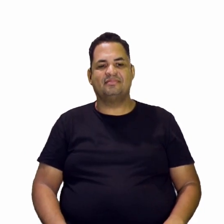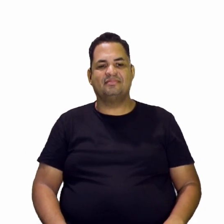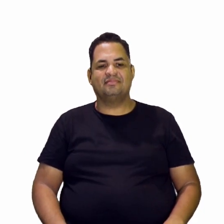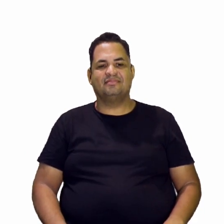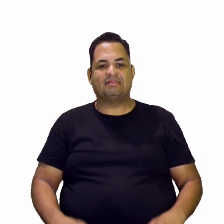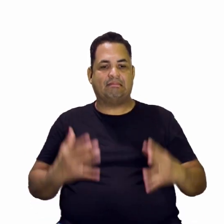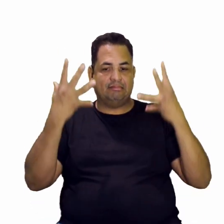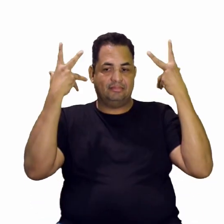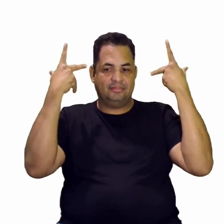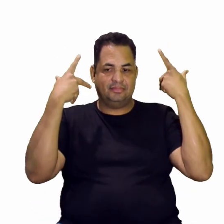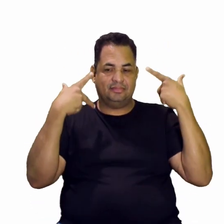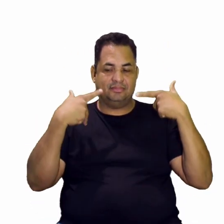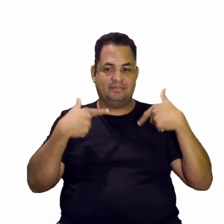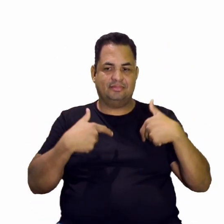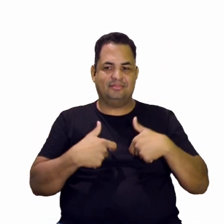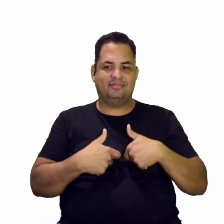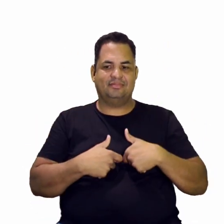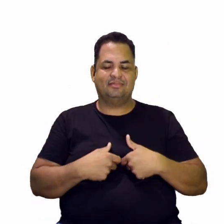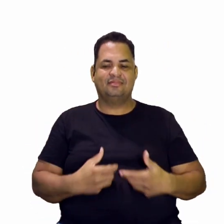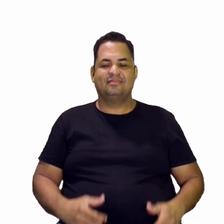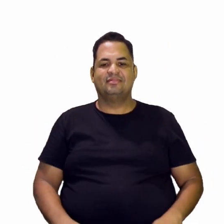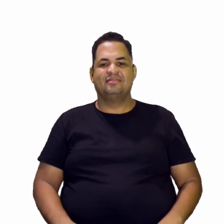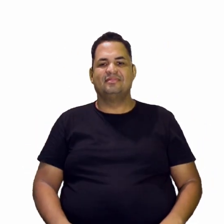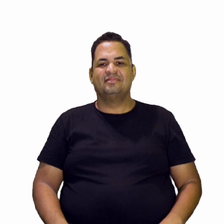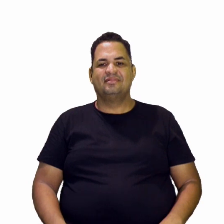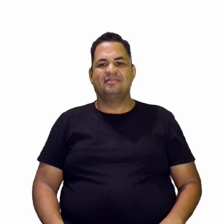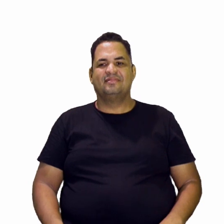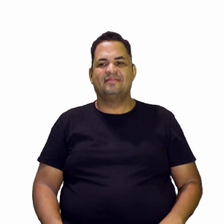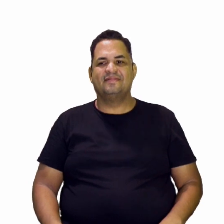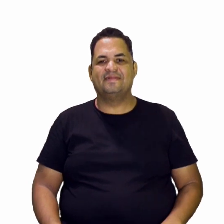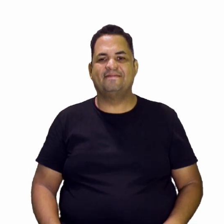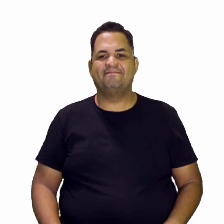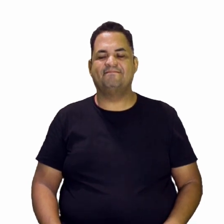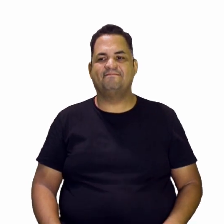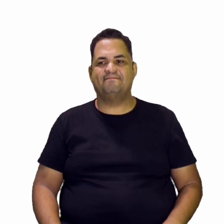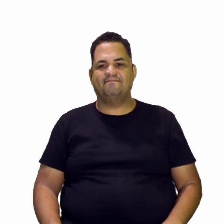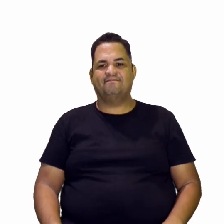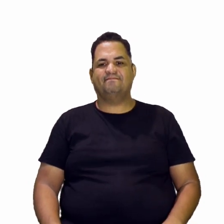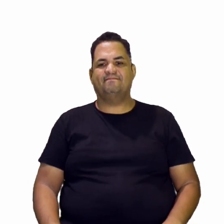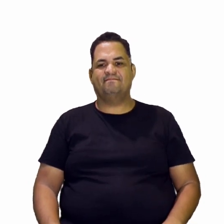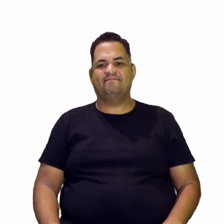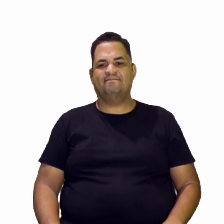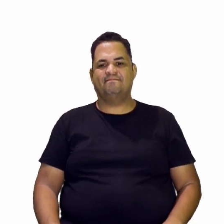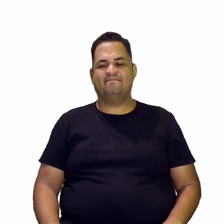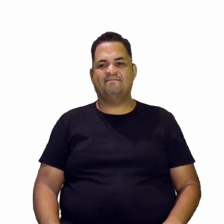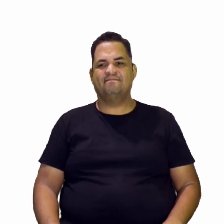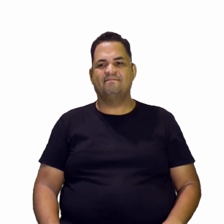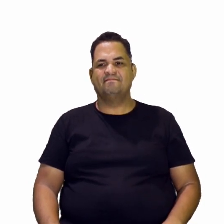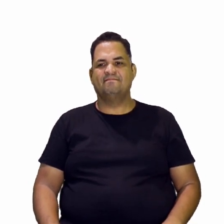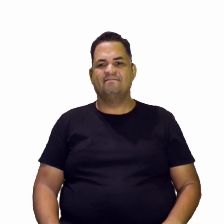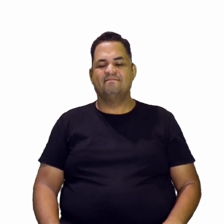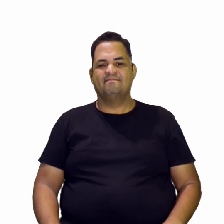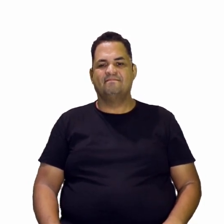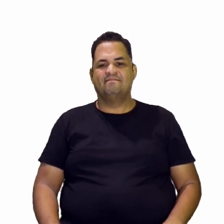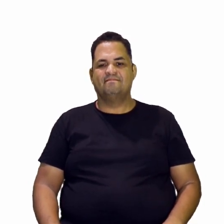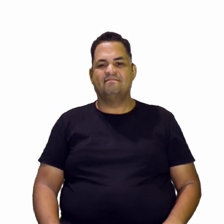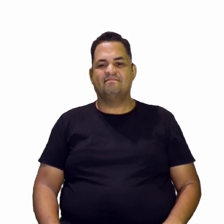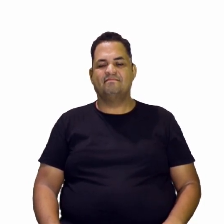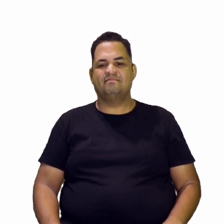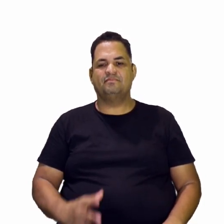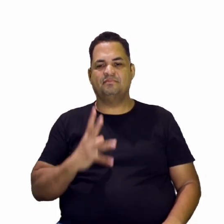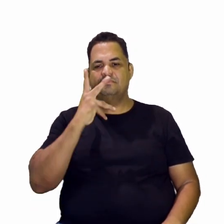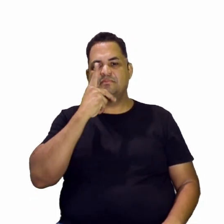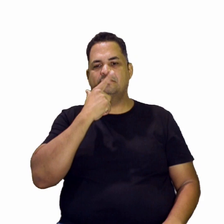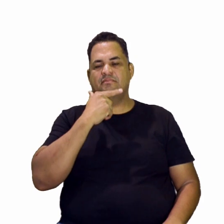essa juba, quadruplica aí o tamanho. E a pata desse bicho? Ele na fé é muito grande, mas é muito